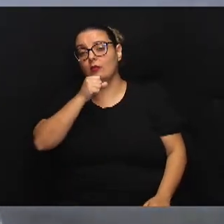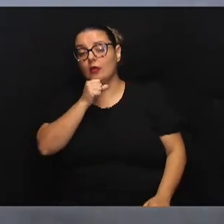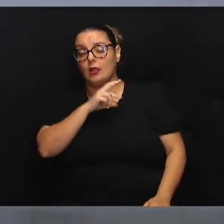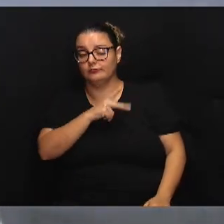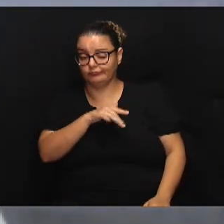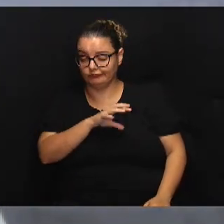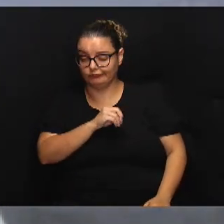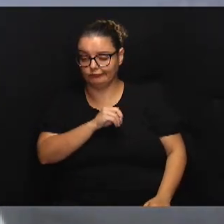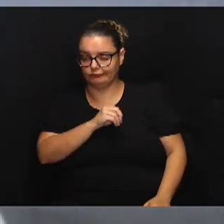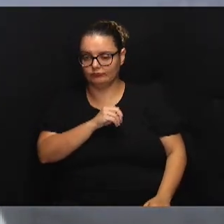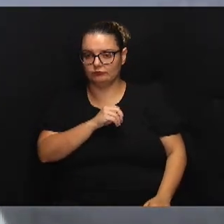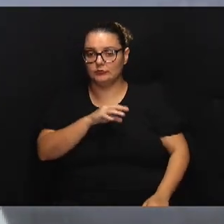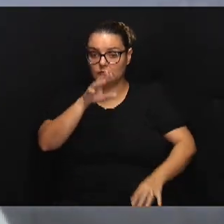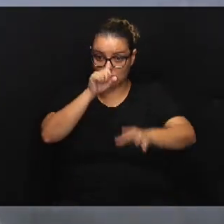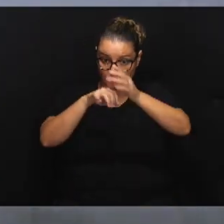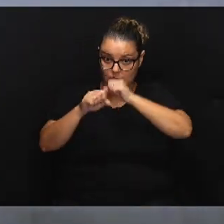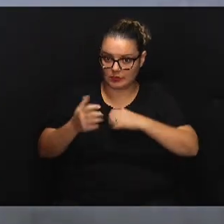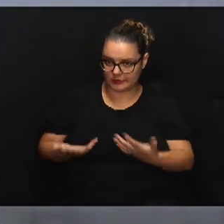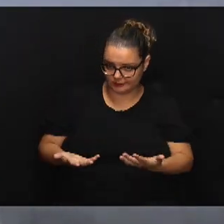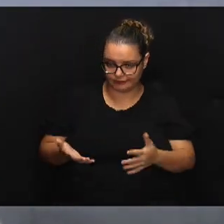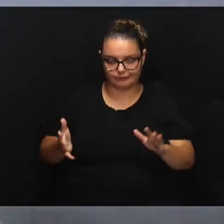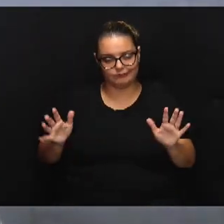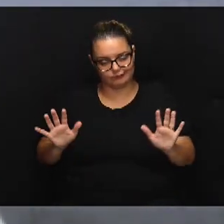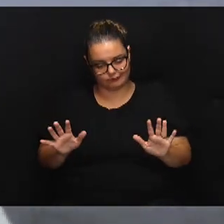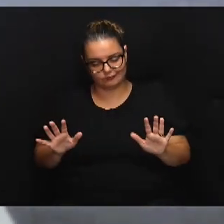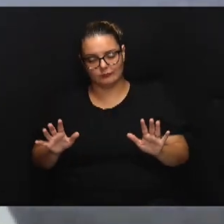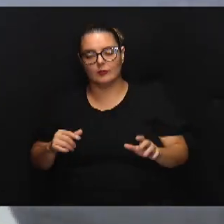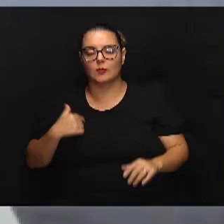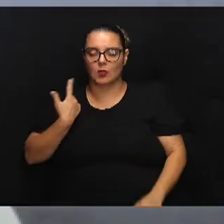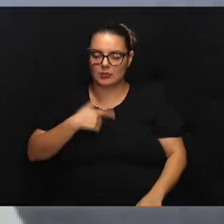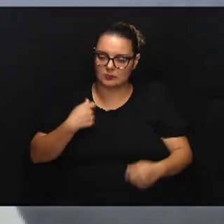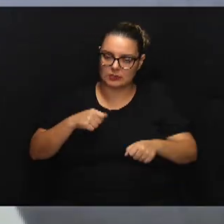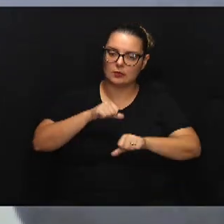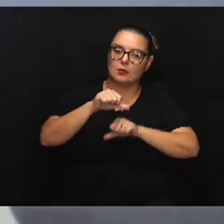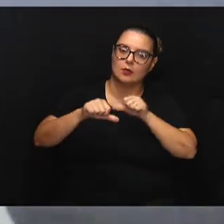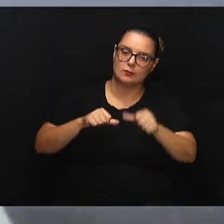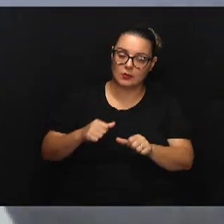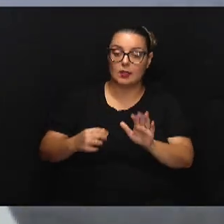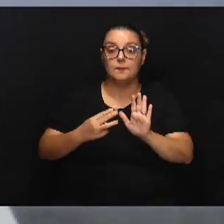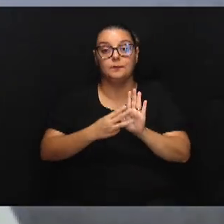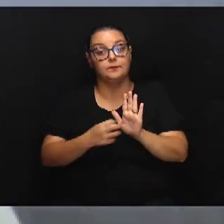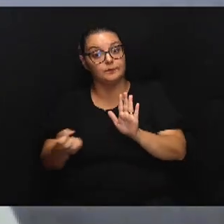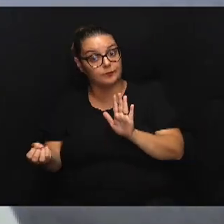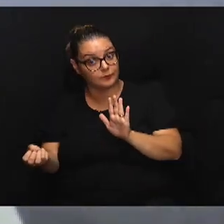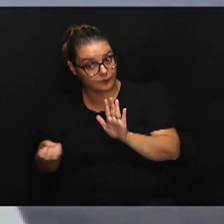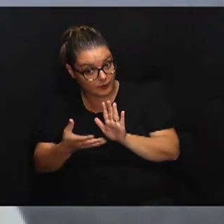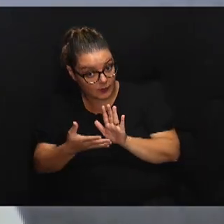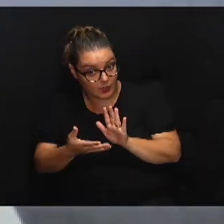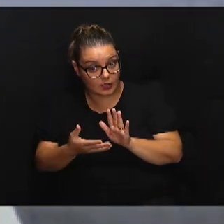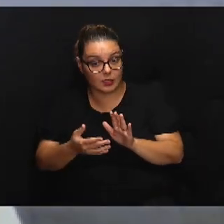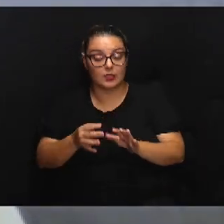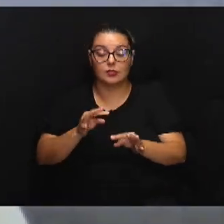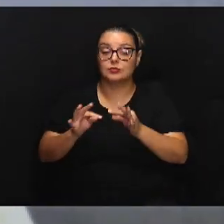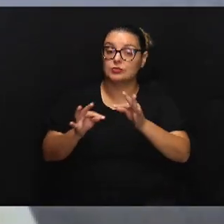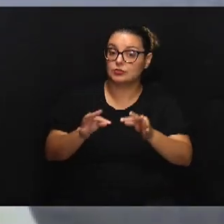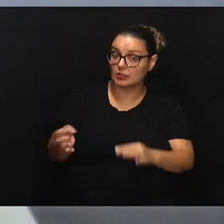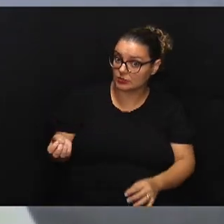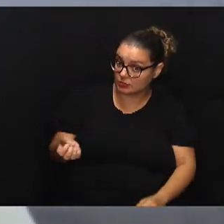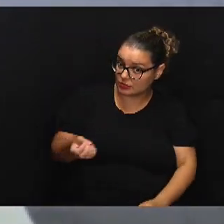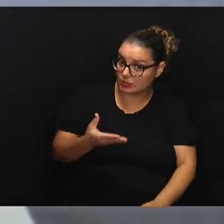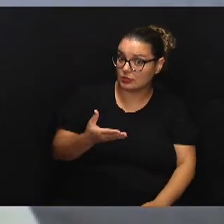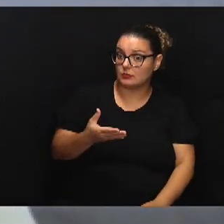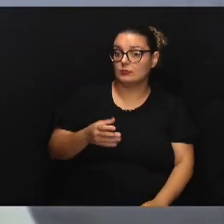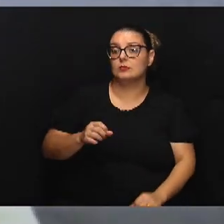gente tem de aprendizagem. Então, nós precisamos de metodologias novas, de técnicas novas,